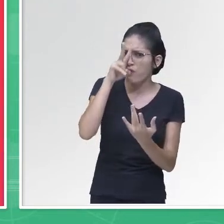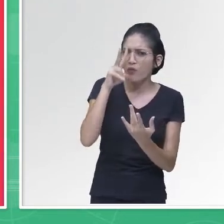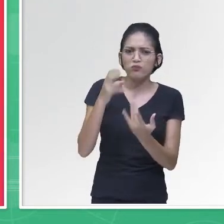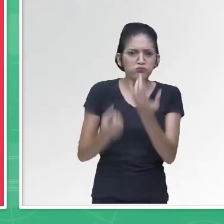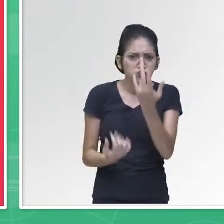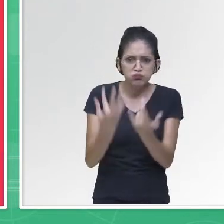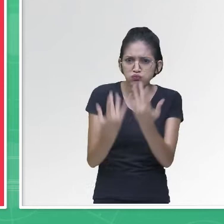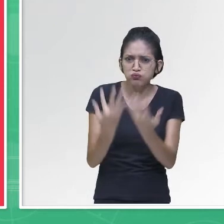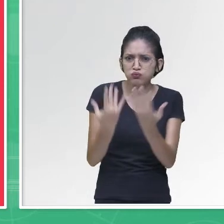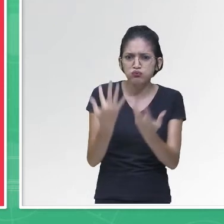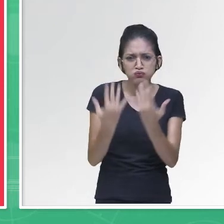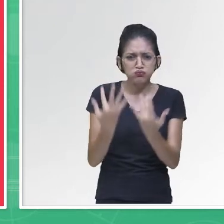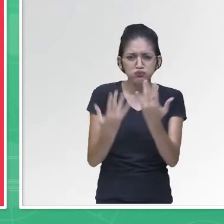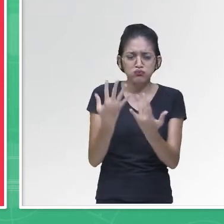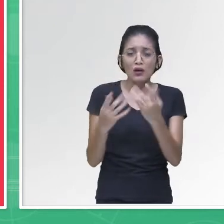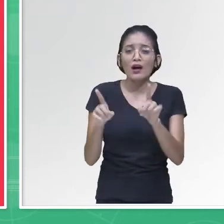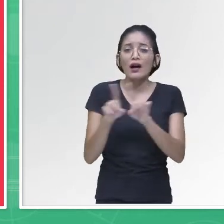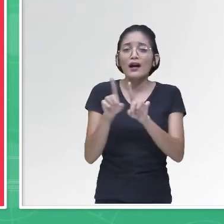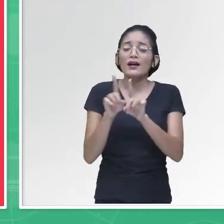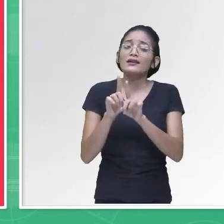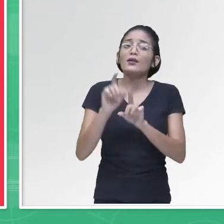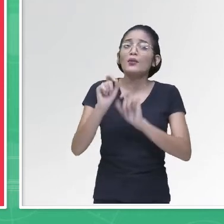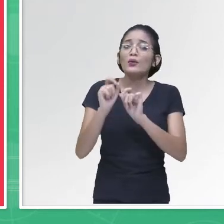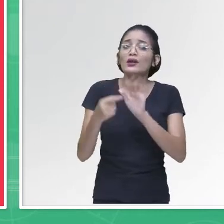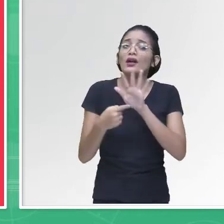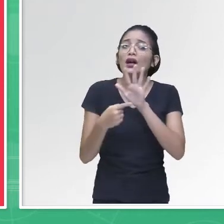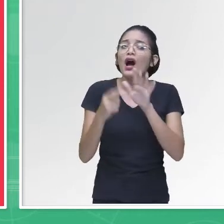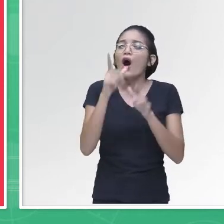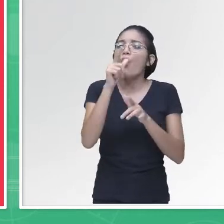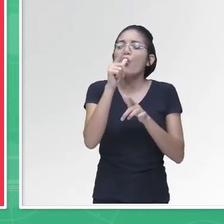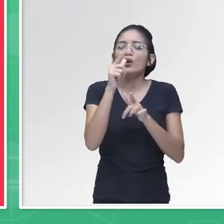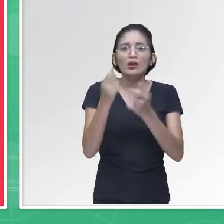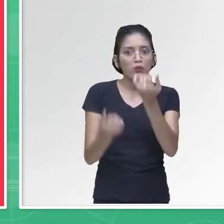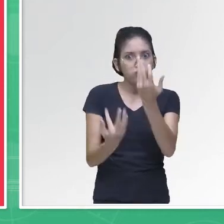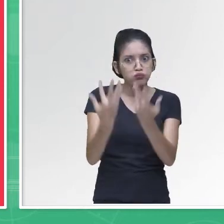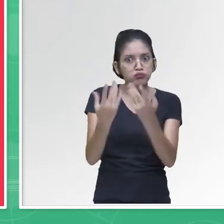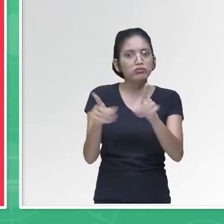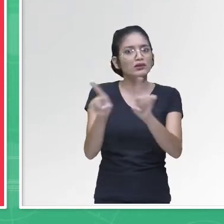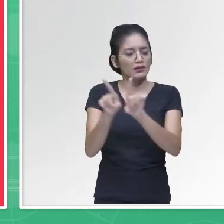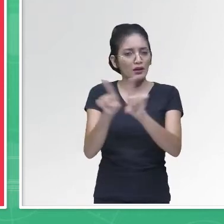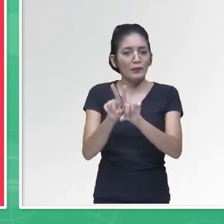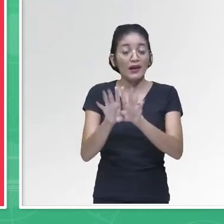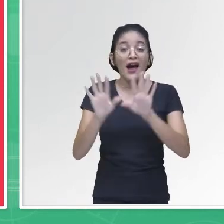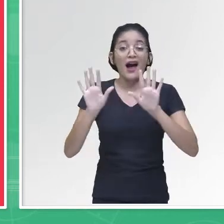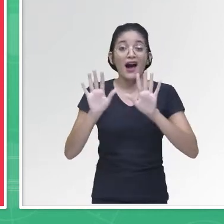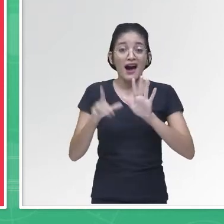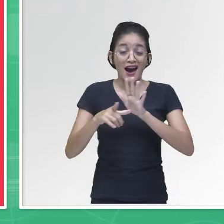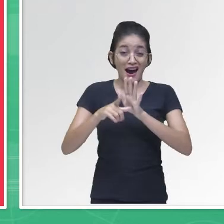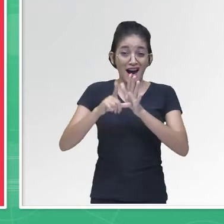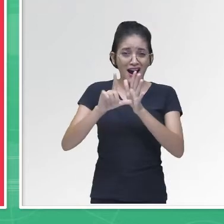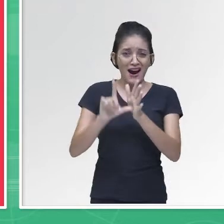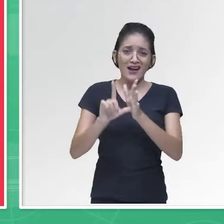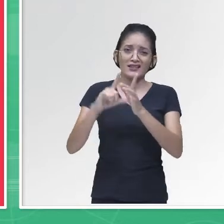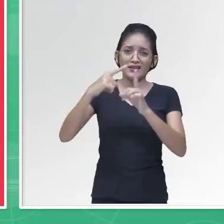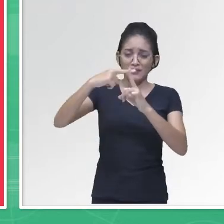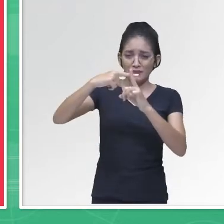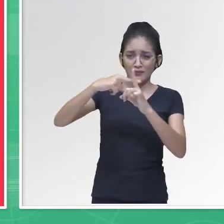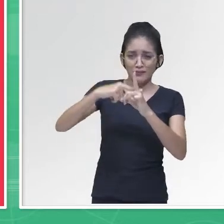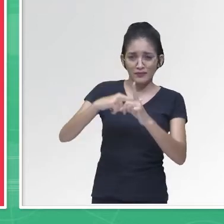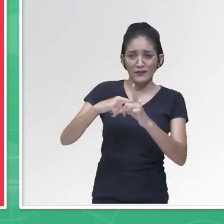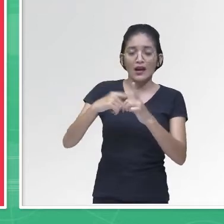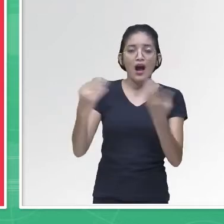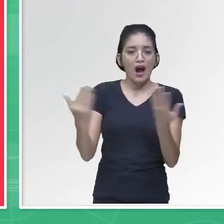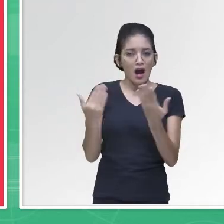temperatura, aumenta aí o que? A solubilidade, né? Antes era menos de 20, né? Agora ela chegou